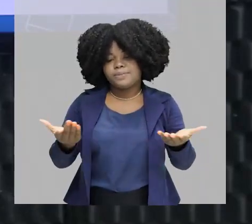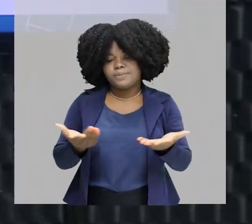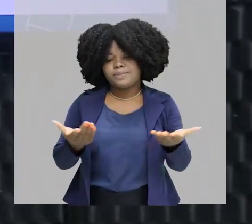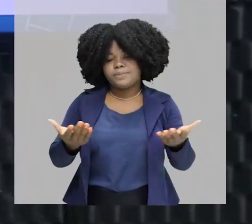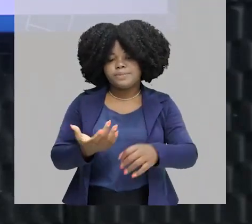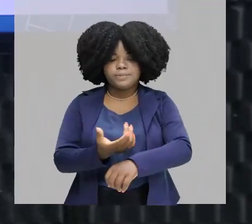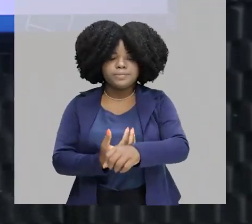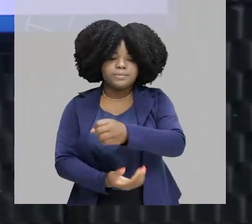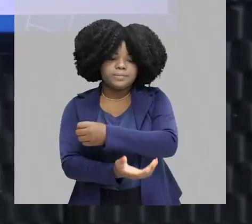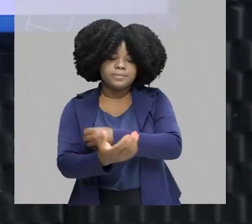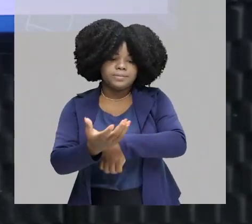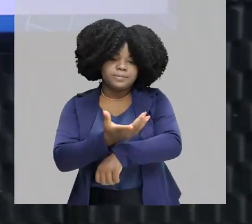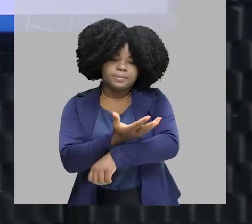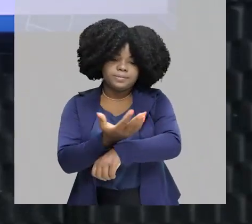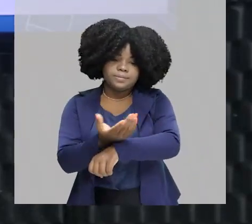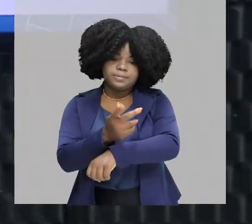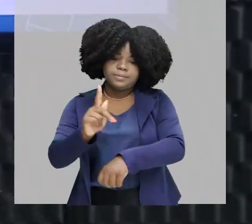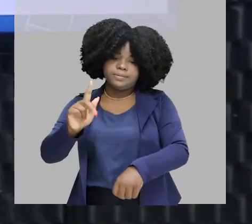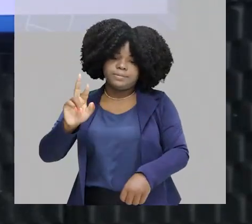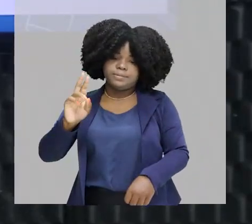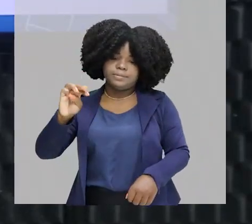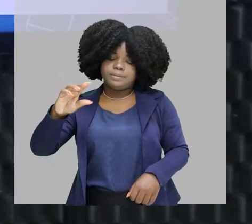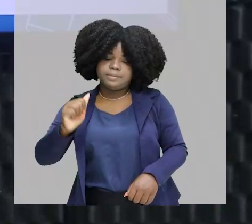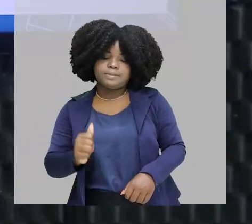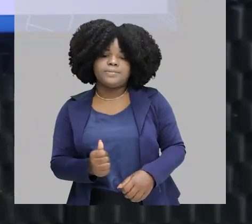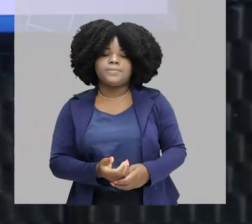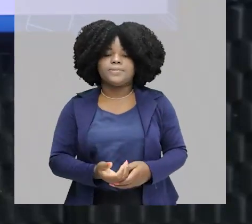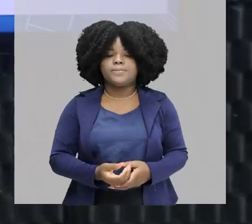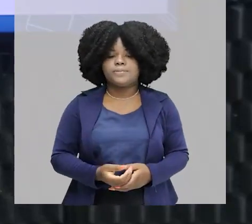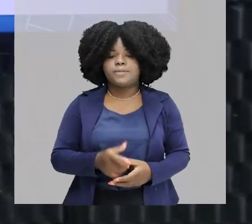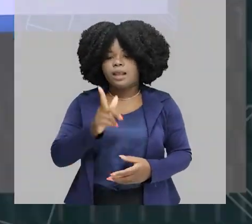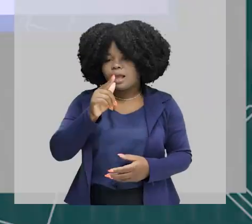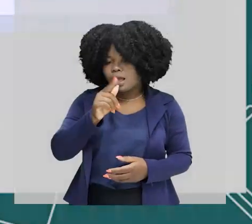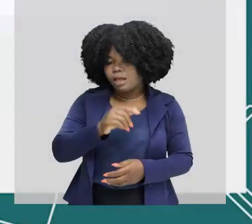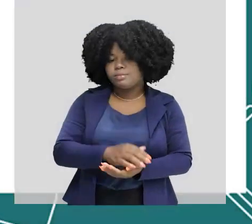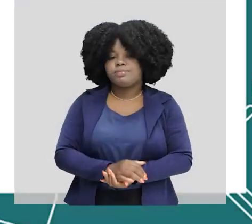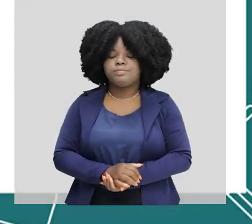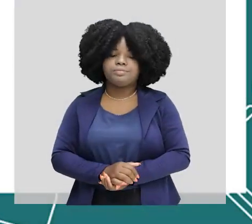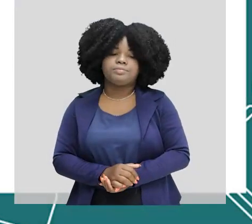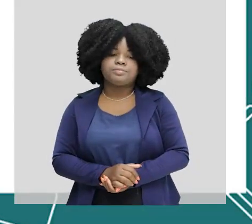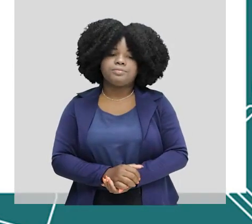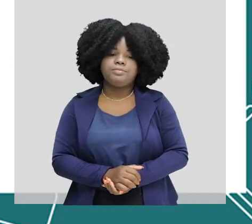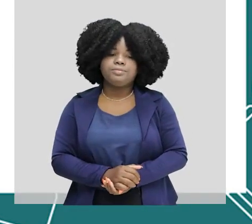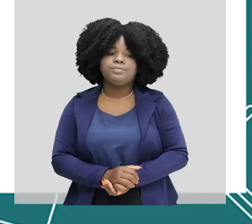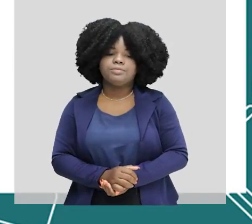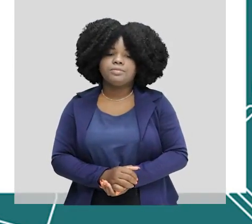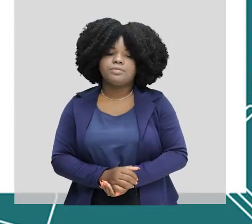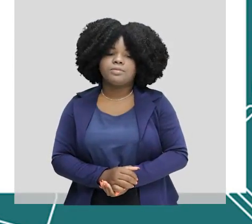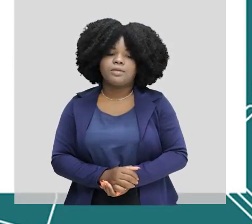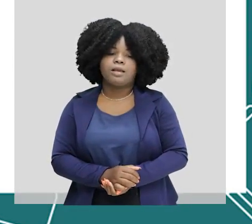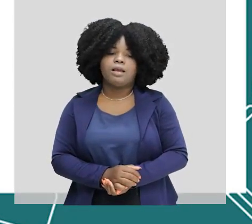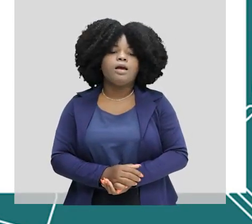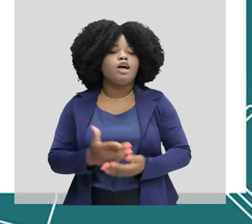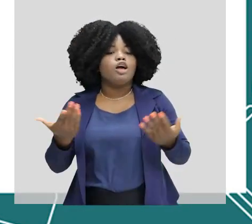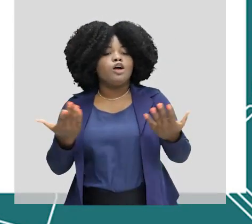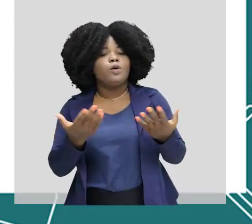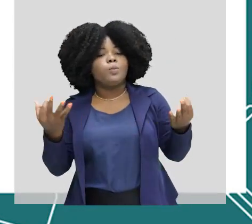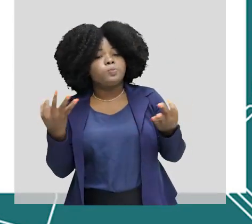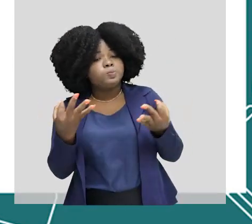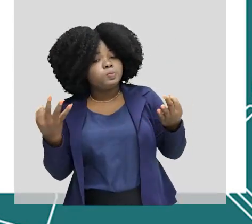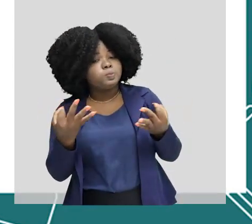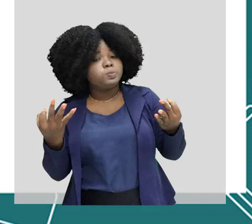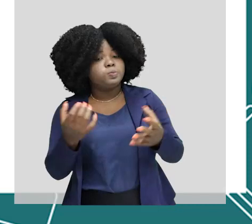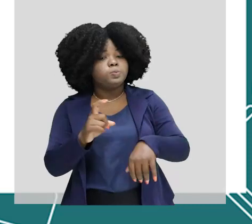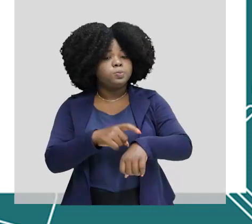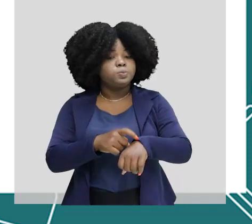grama ficou molhada devido à chuva que caiu, certo? No caso do presente perfeito, ou nos tempos